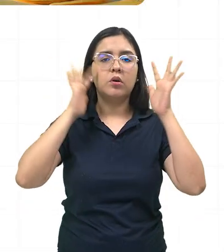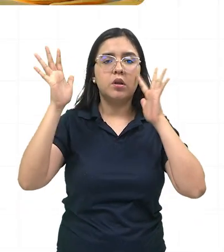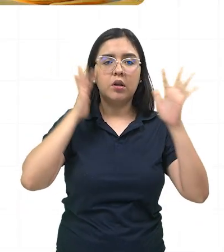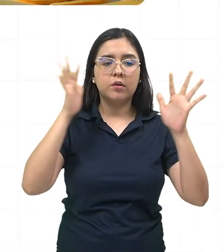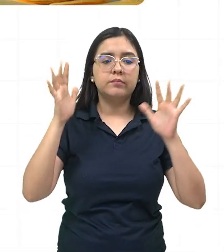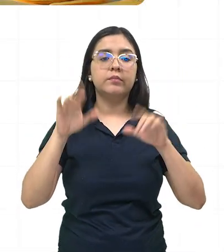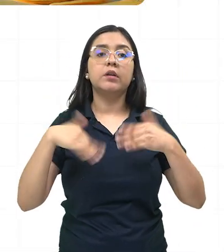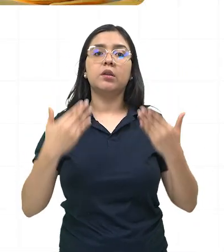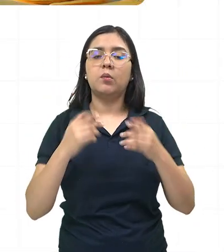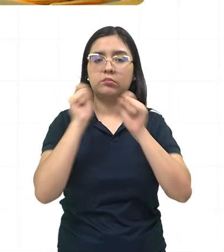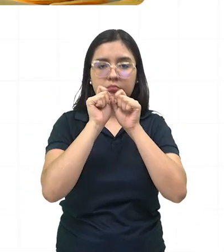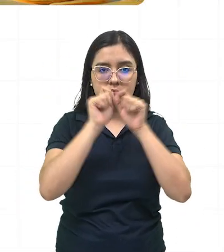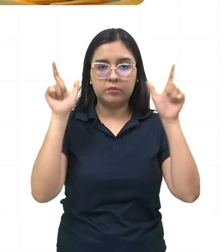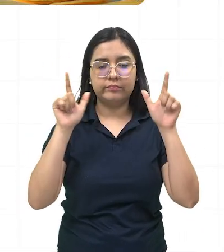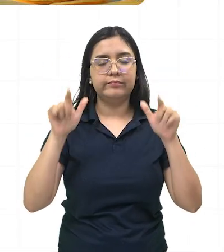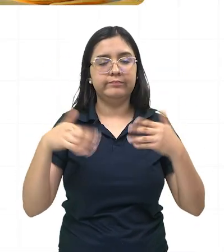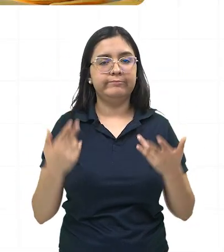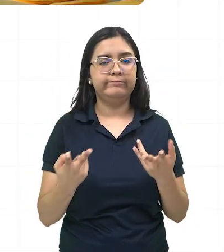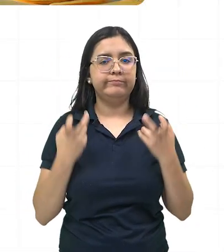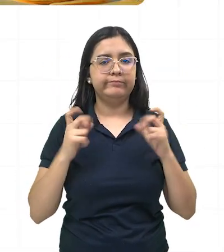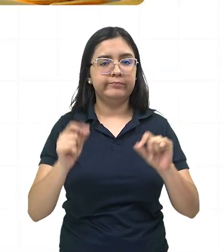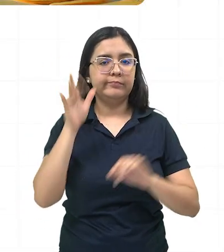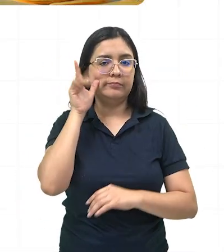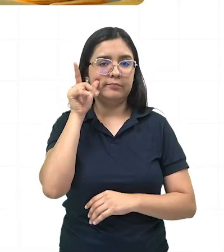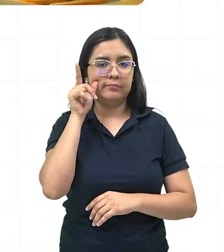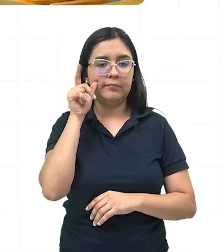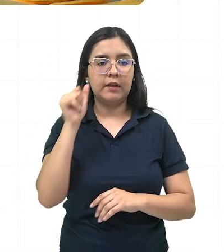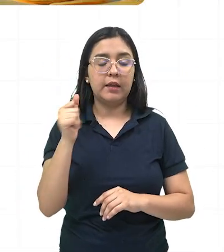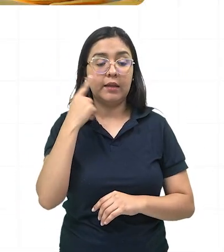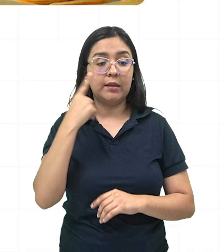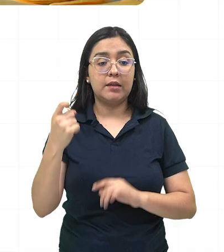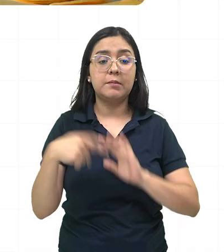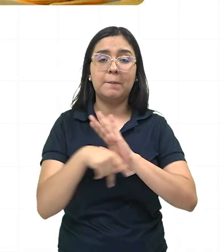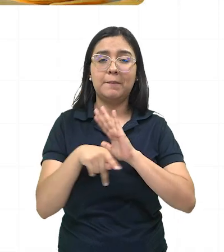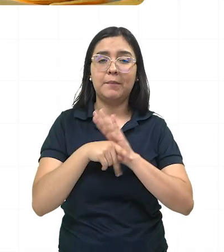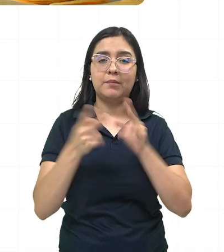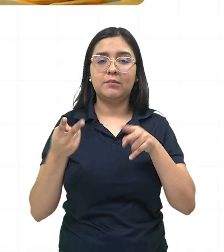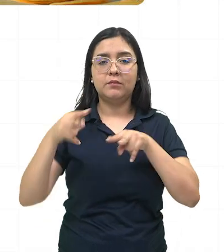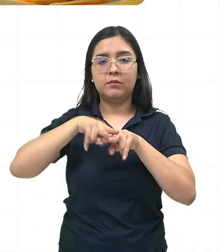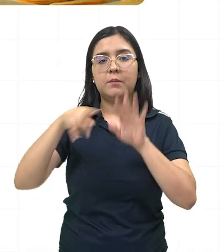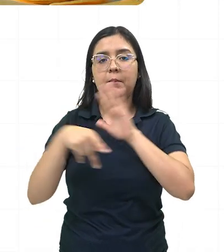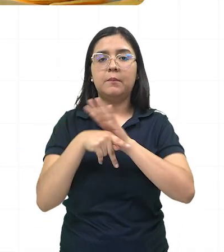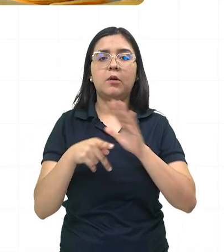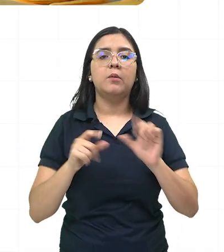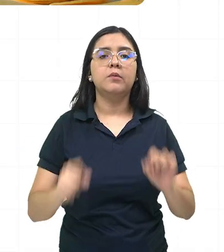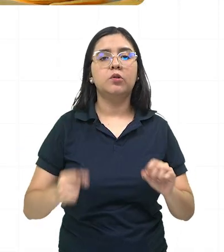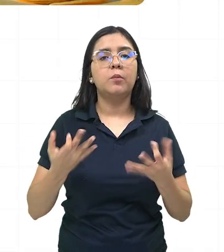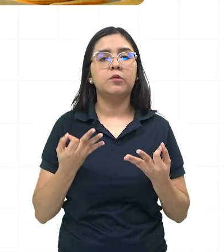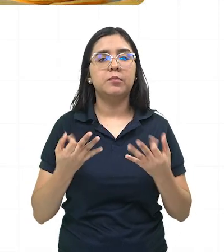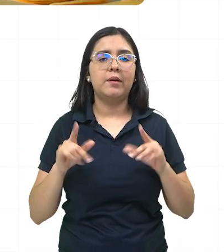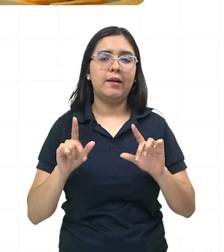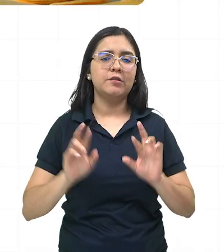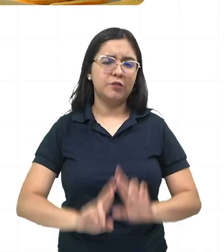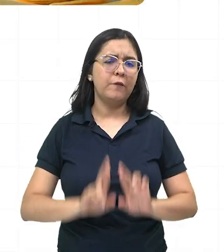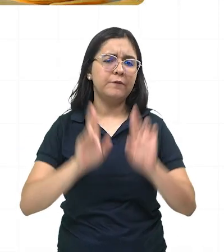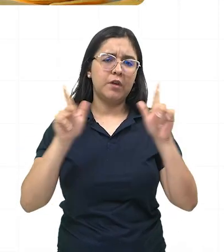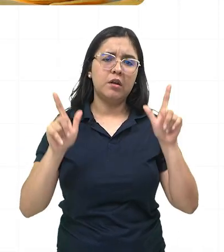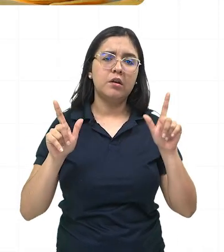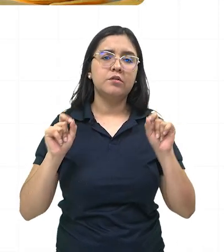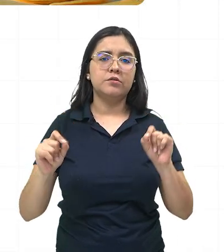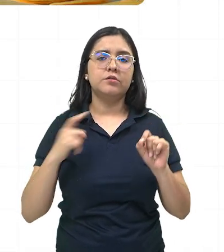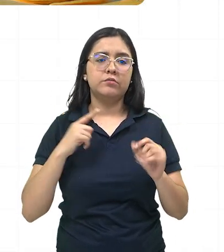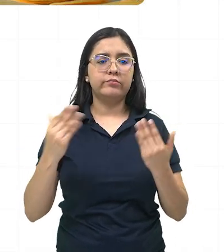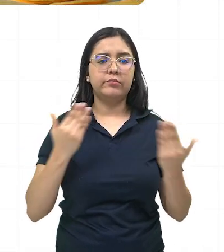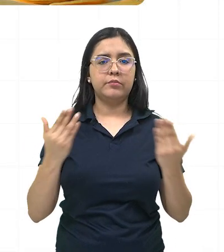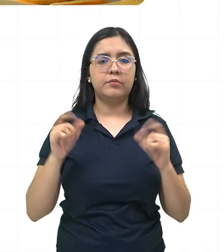sonhamos e então acordamos. Então, olha só que interessante a visão reencarnatória do budismo, que é um pouquinho diferente, um